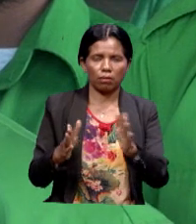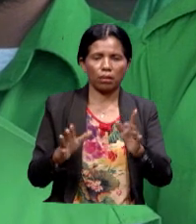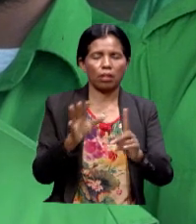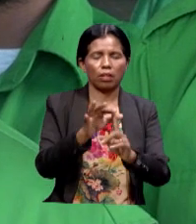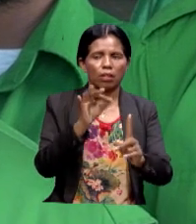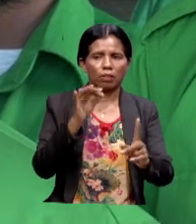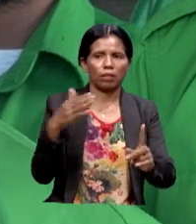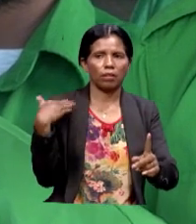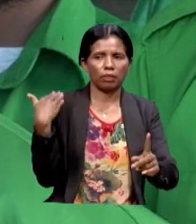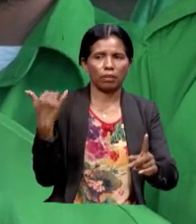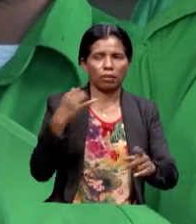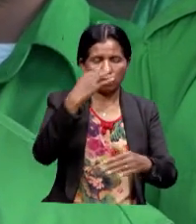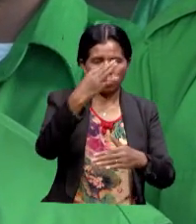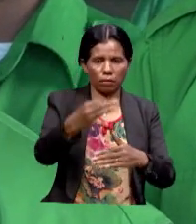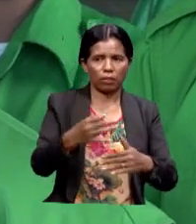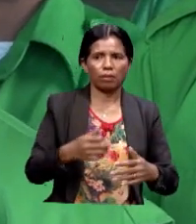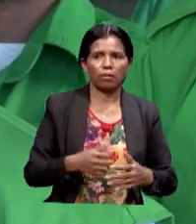a minha juventude ser no futuro. Os